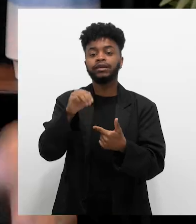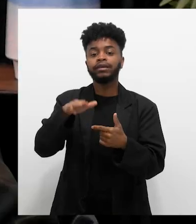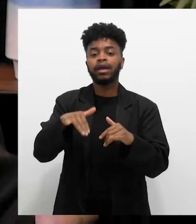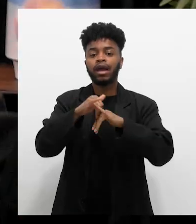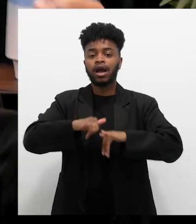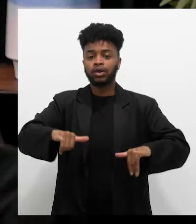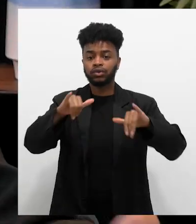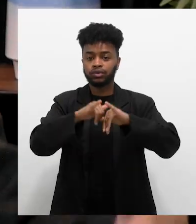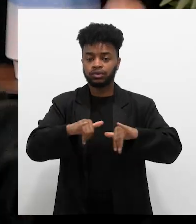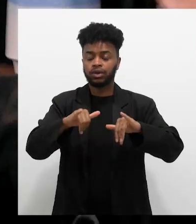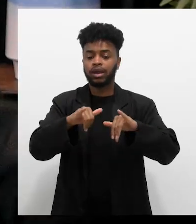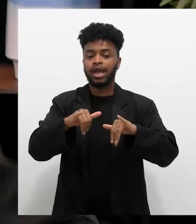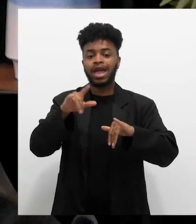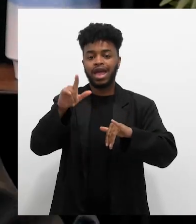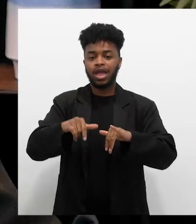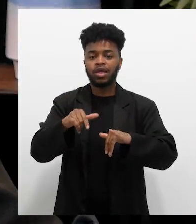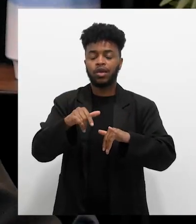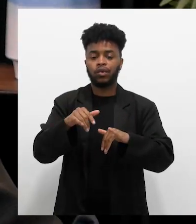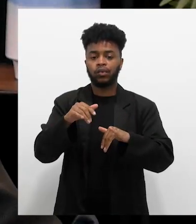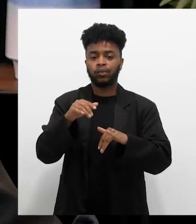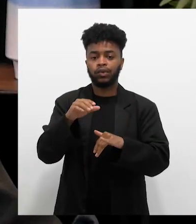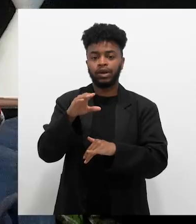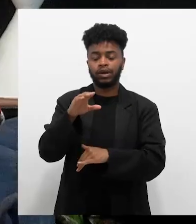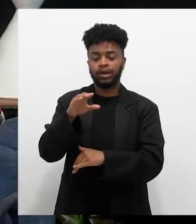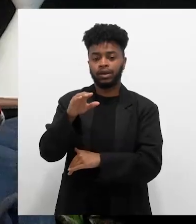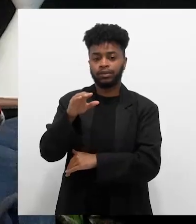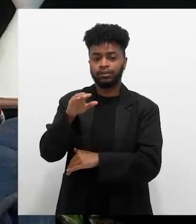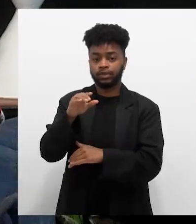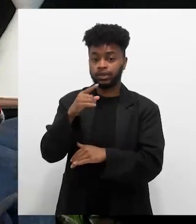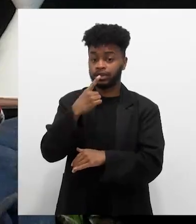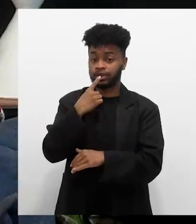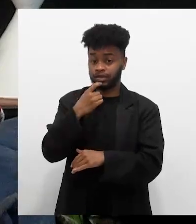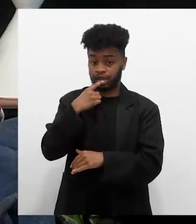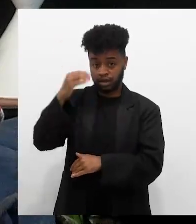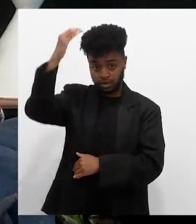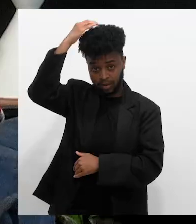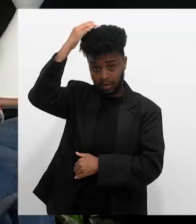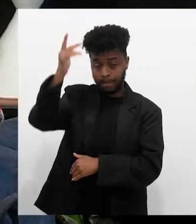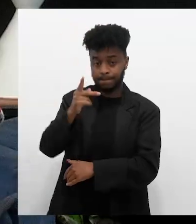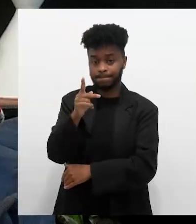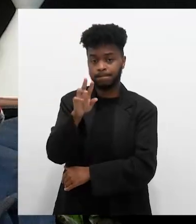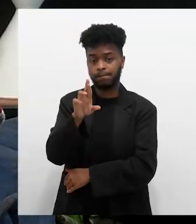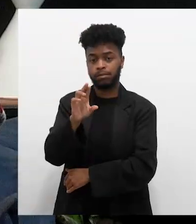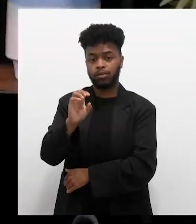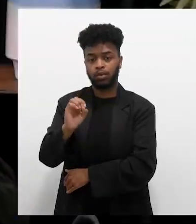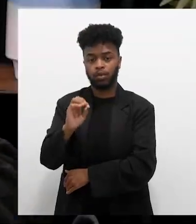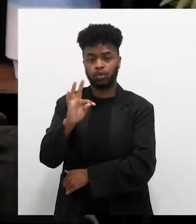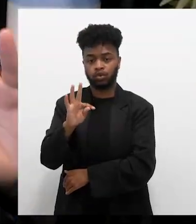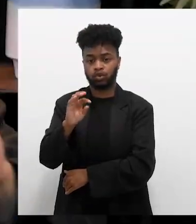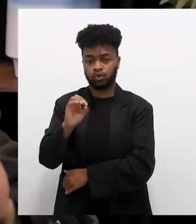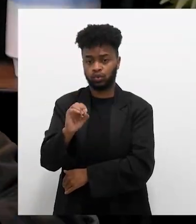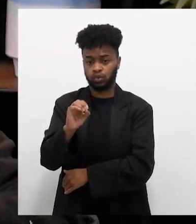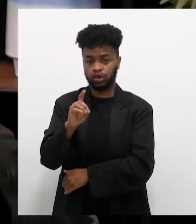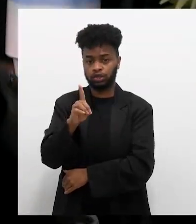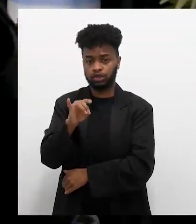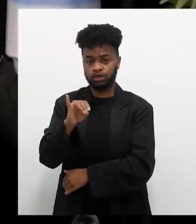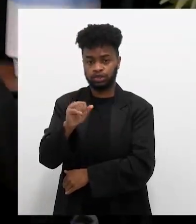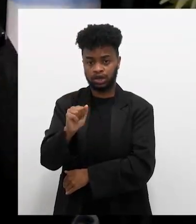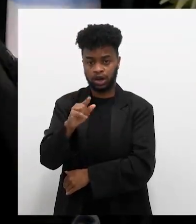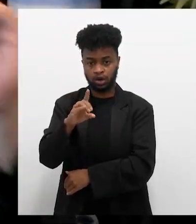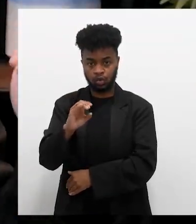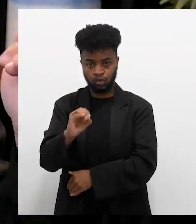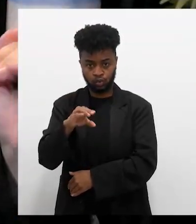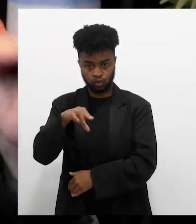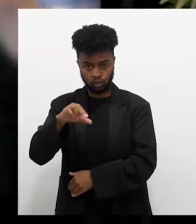o cardeal protodiácono. É o primeiro entre os cardeais diáconos. Que eu não vou tentar explicar isso, mas você tem